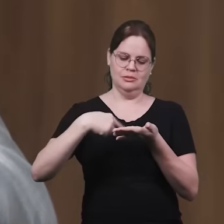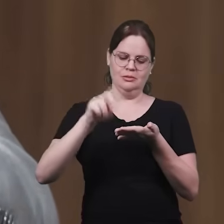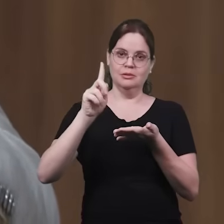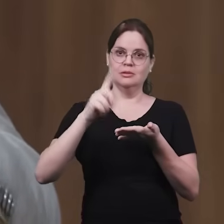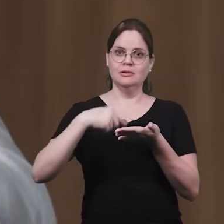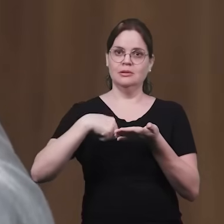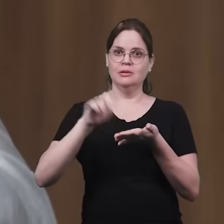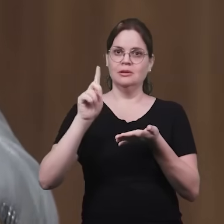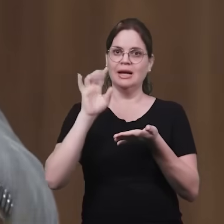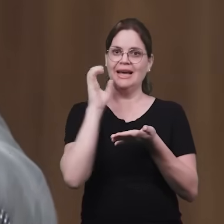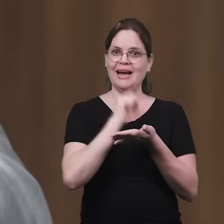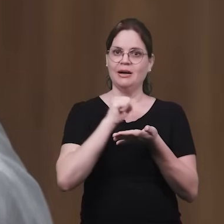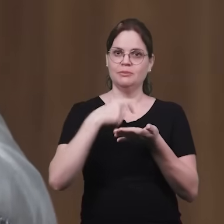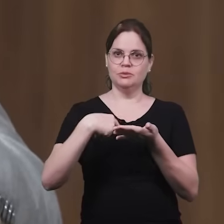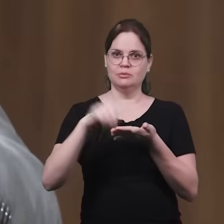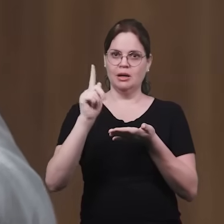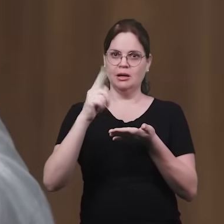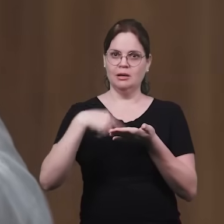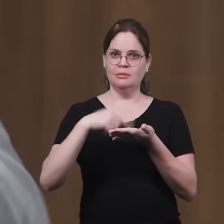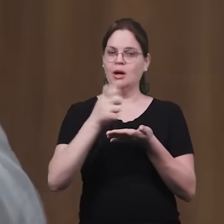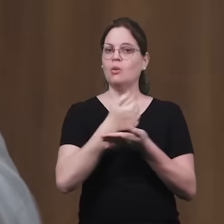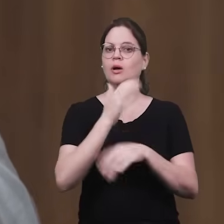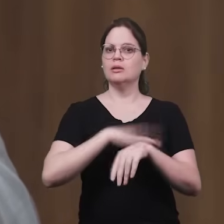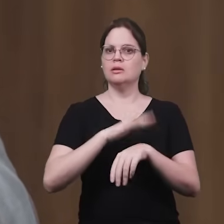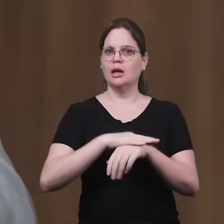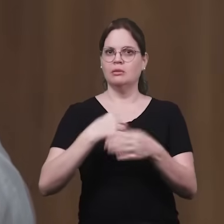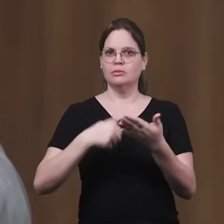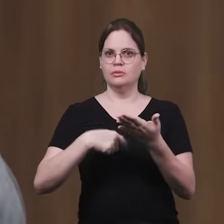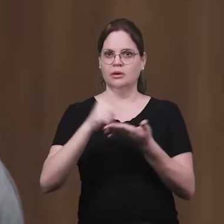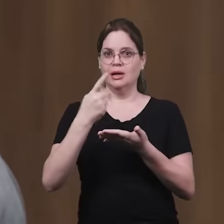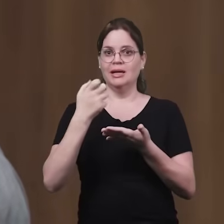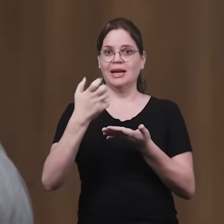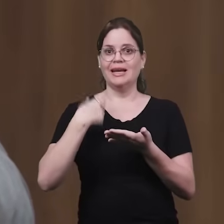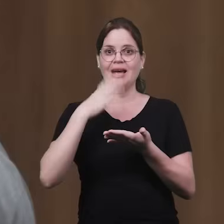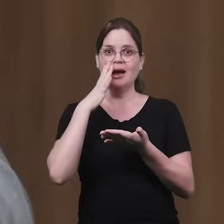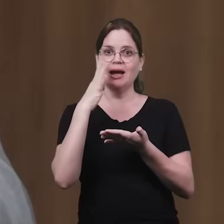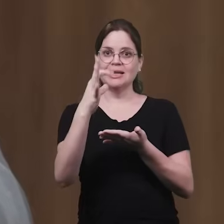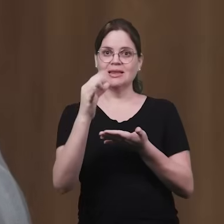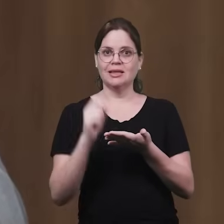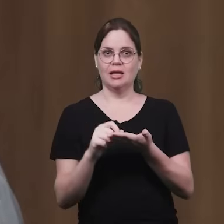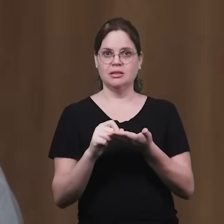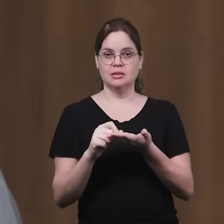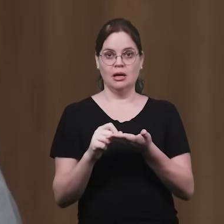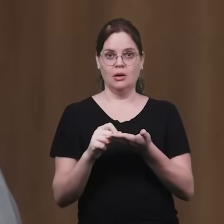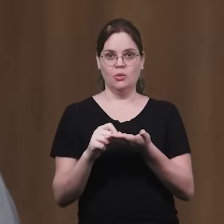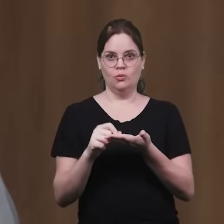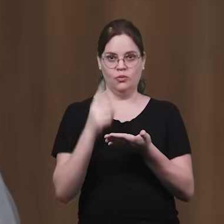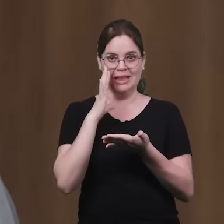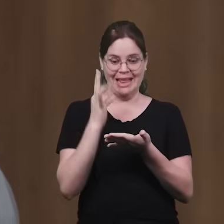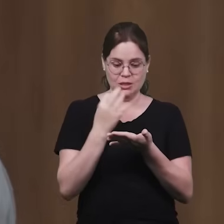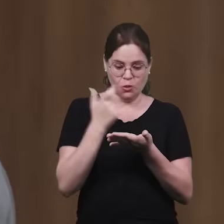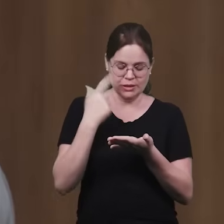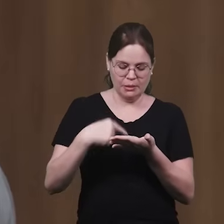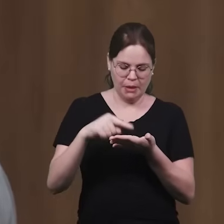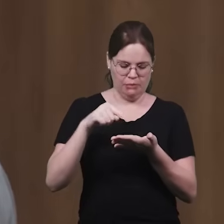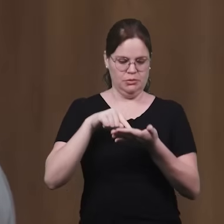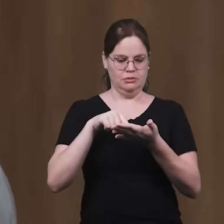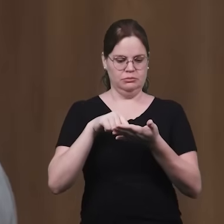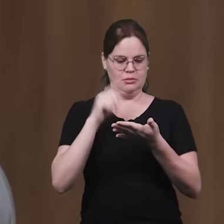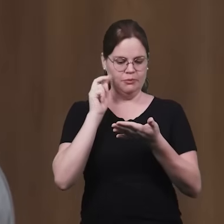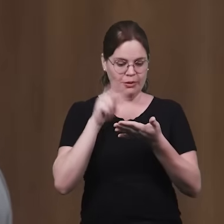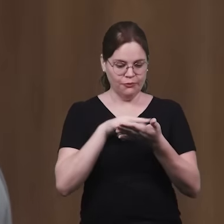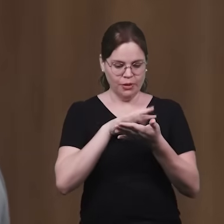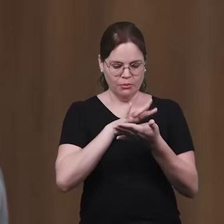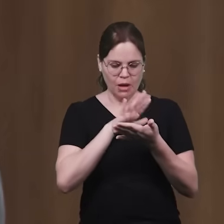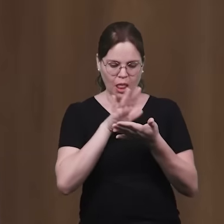movimento, né? Rápido. Então, quem quer prender a sua atenção, até por duas coisas. Um, que se prende a sua atenção no